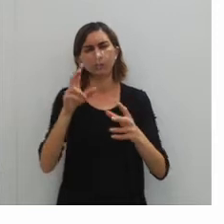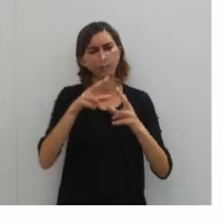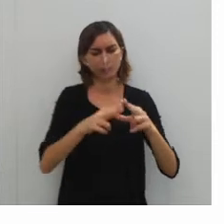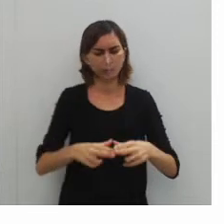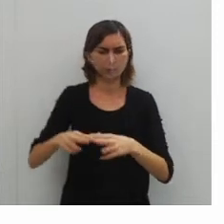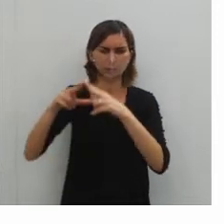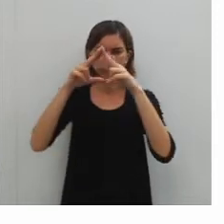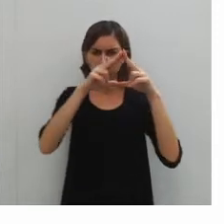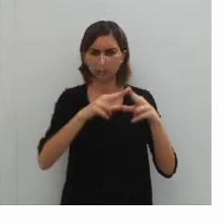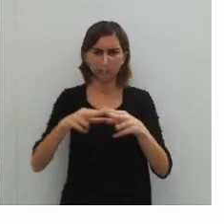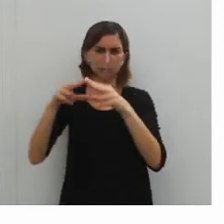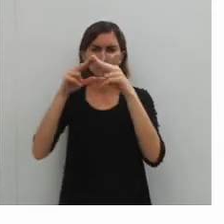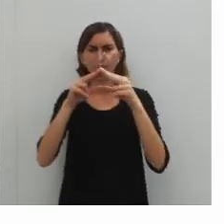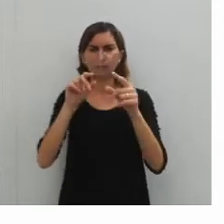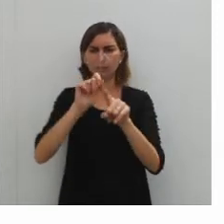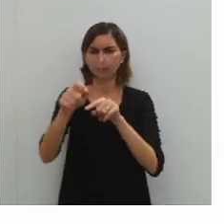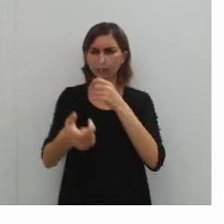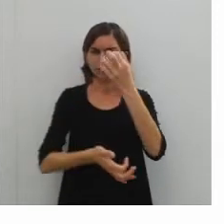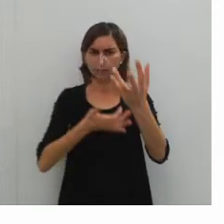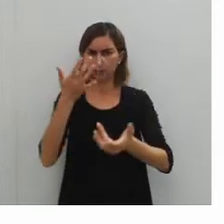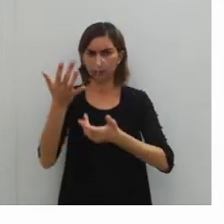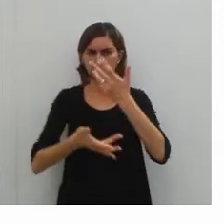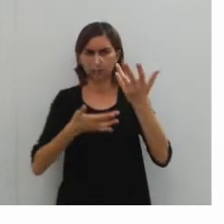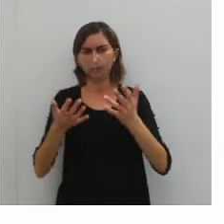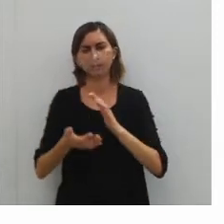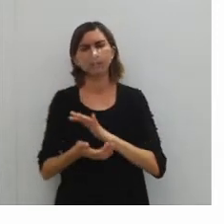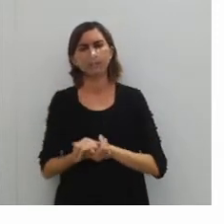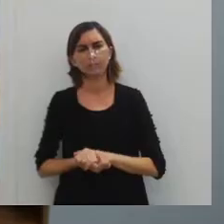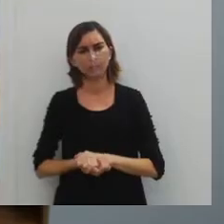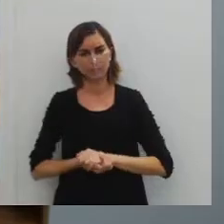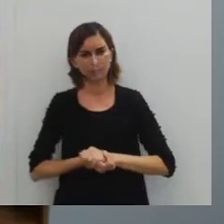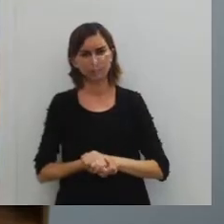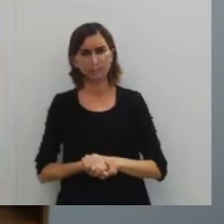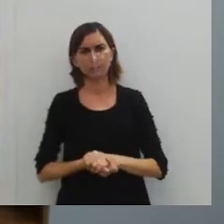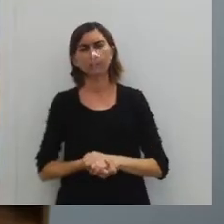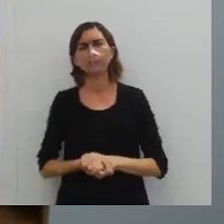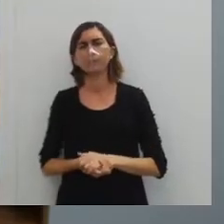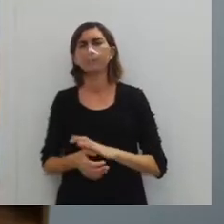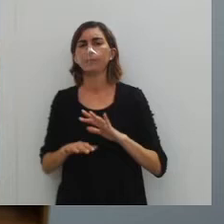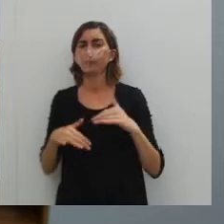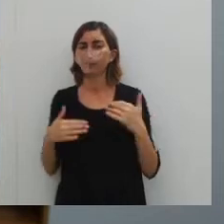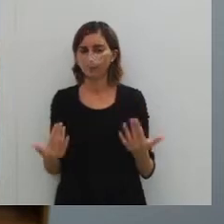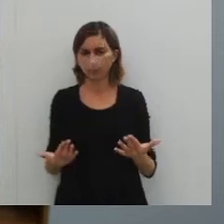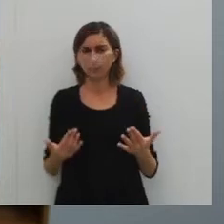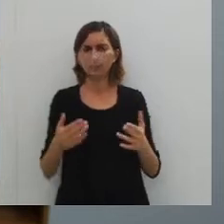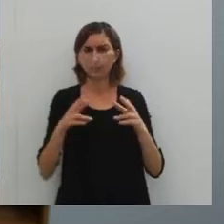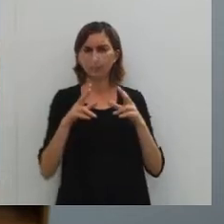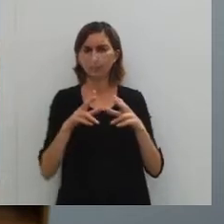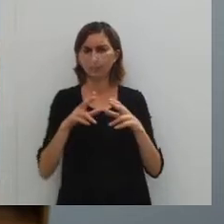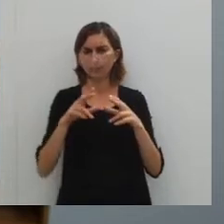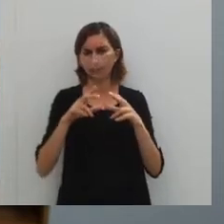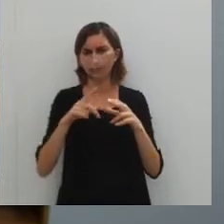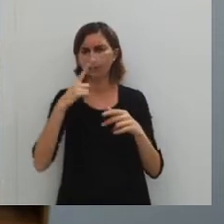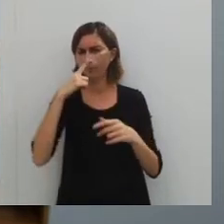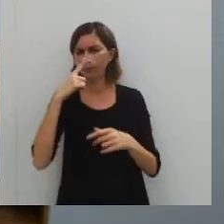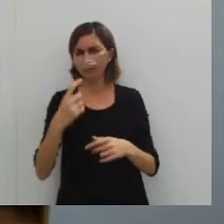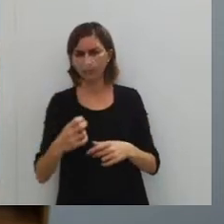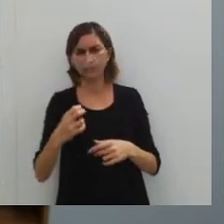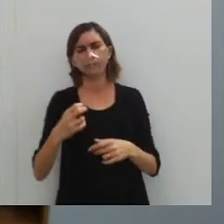reciclagem e incineração. Volta para mim. Então, a questão do